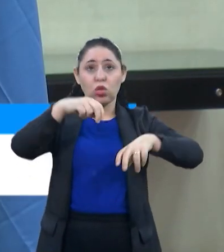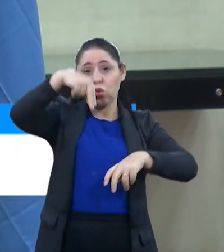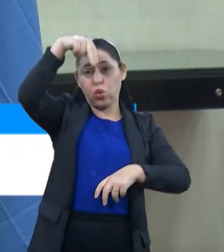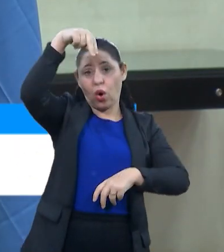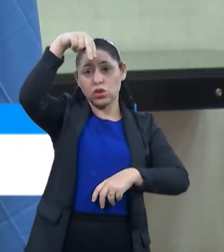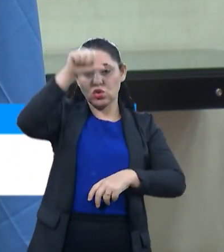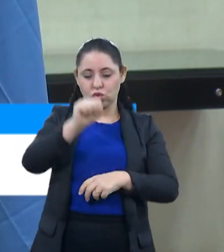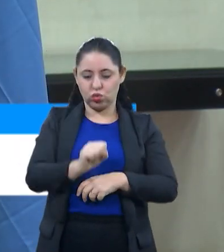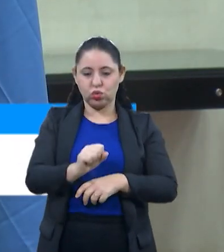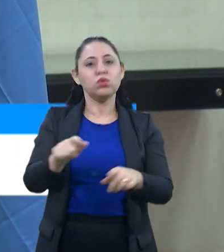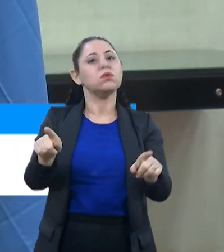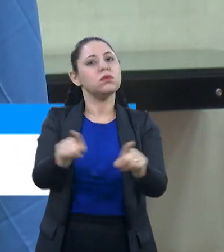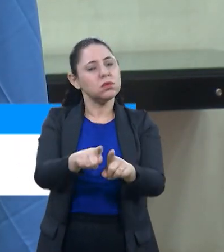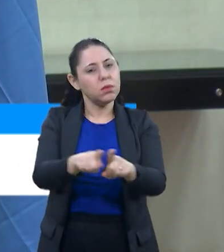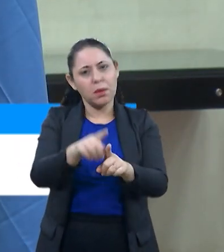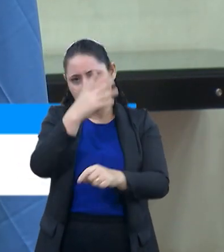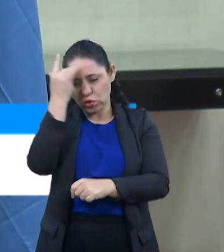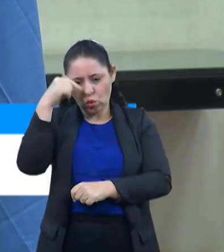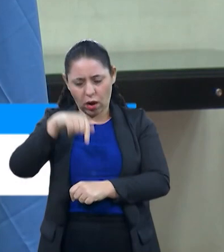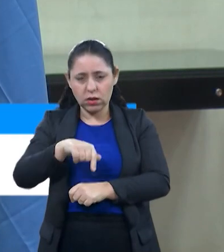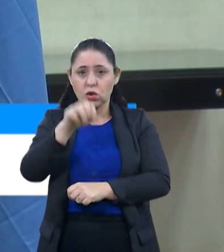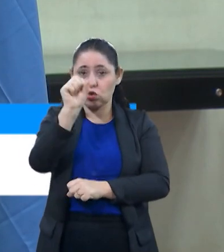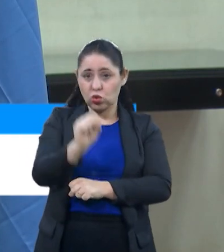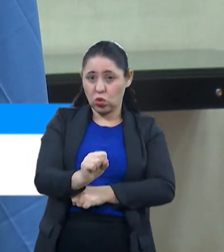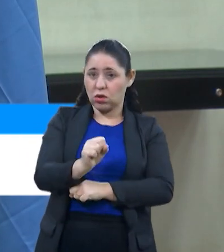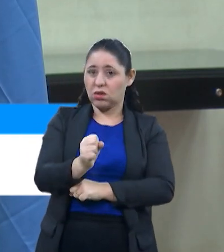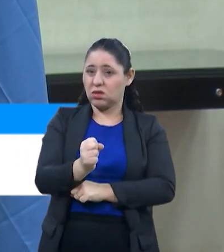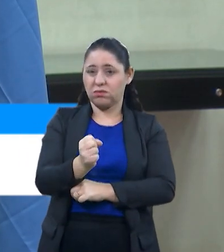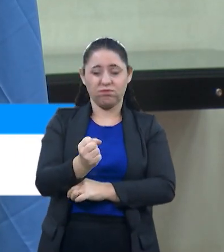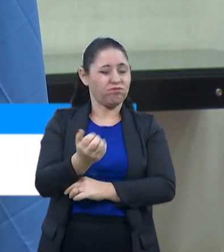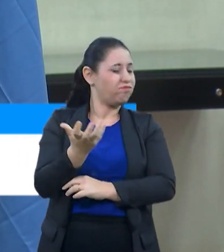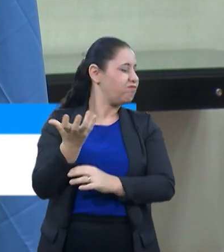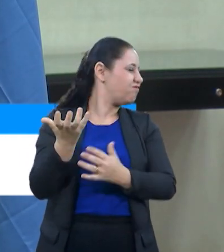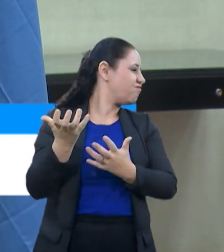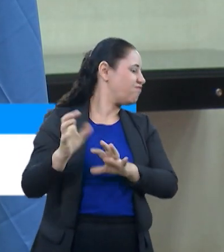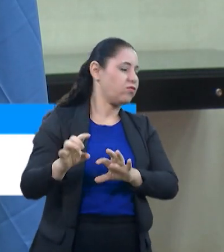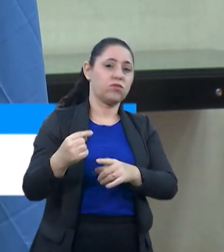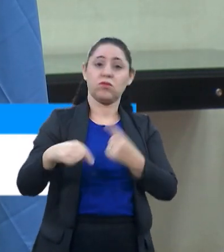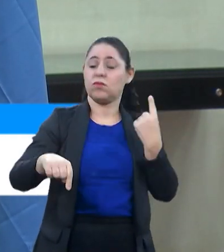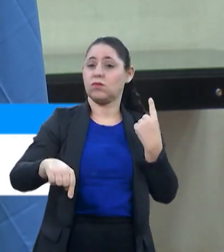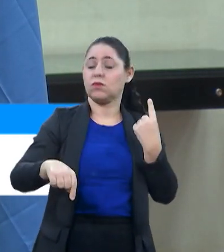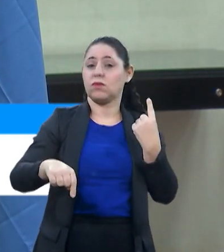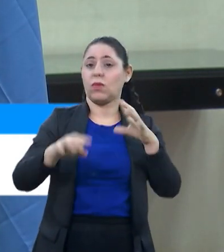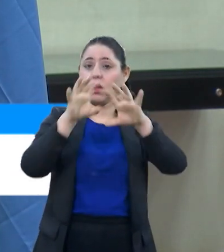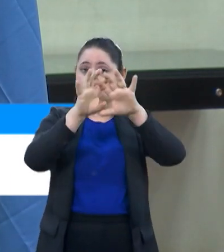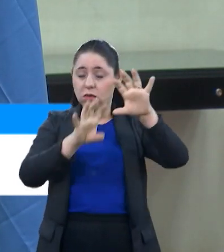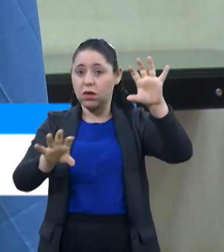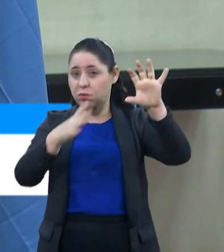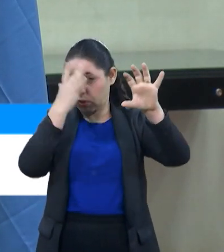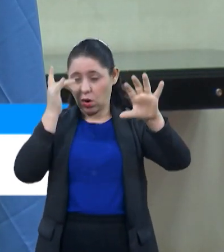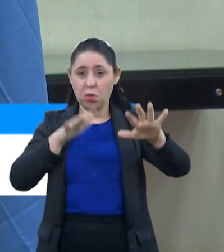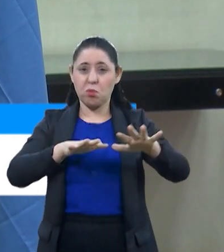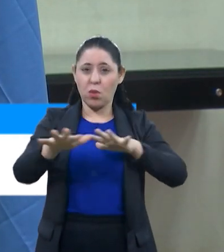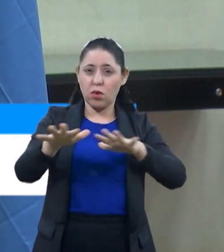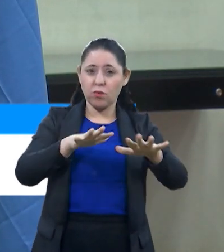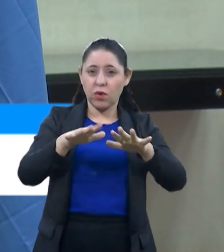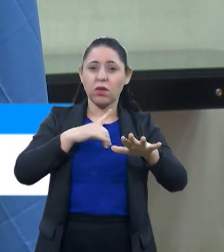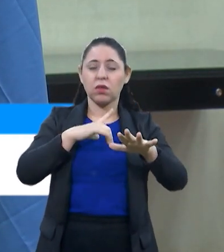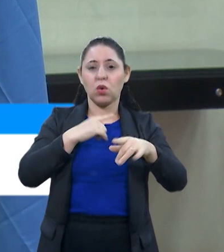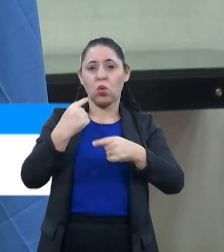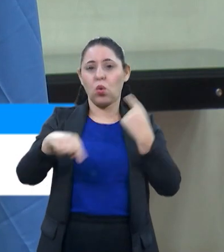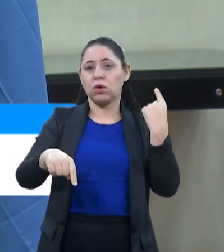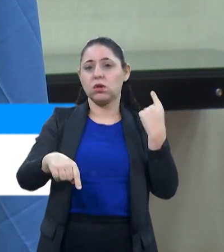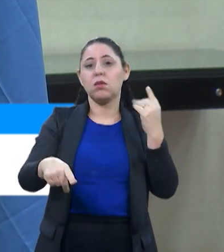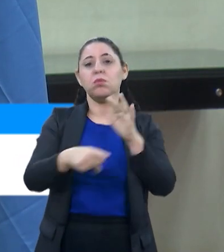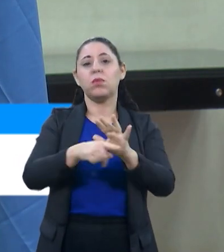forte reação, não só no Norte, como havia reação aqui no Sul. Havia as pessoas aqui no Sul que eram contra a divisão. Aliás,